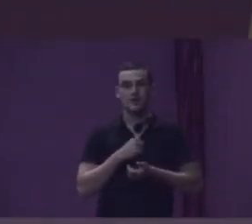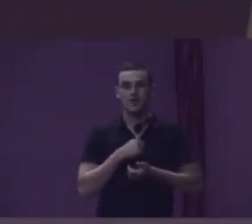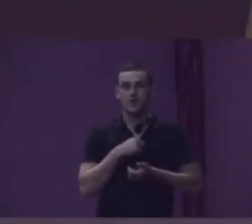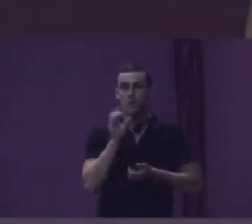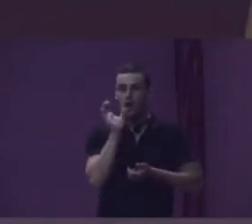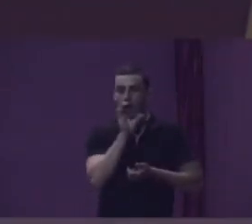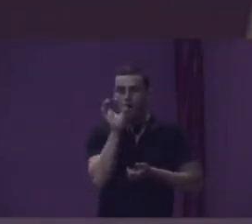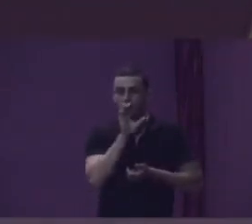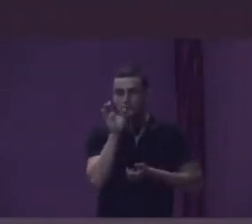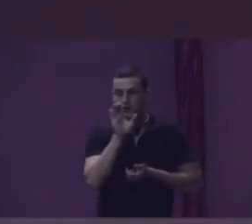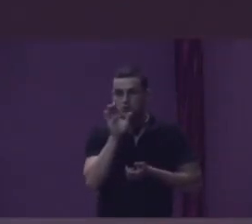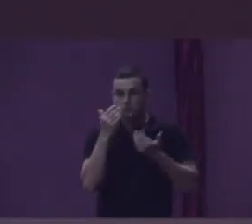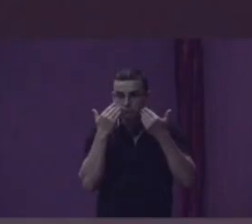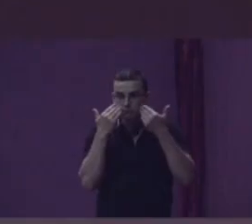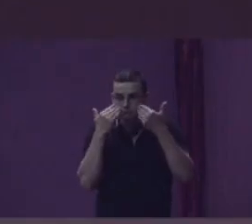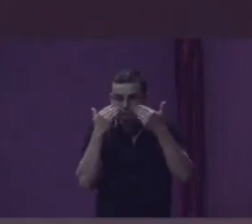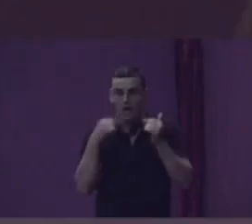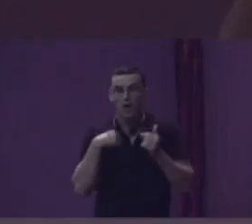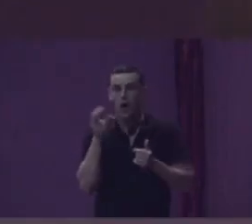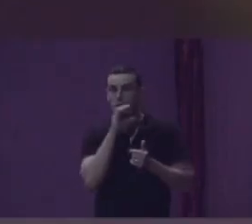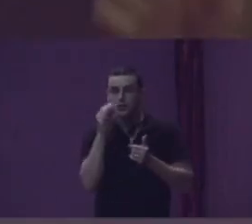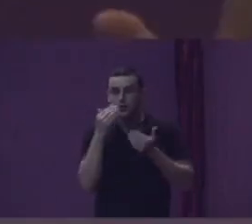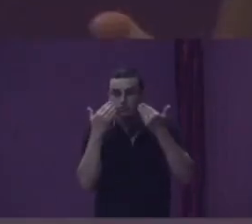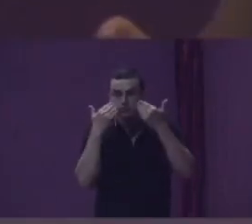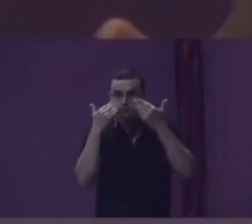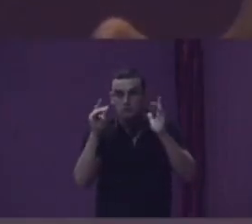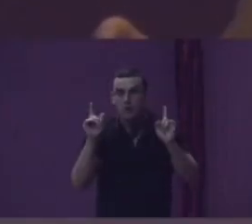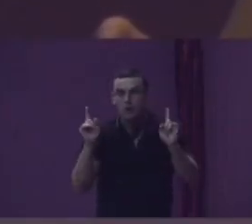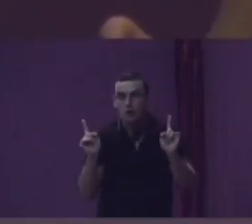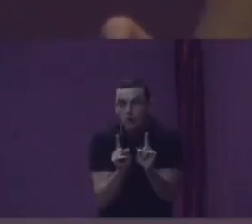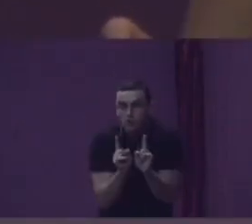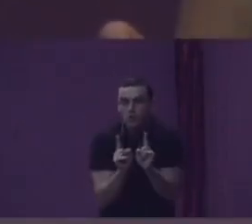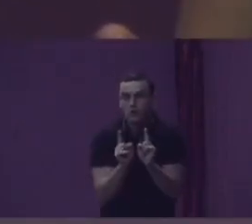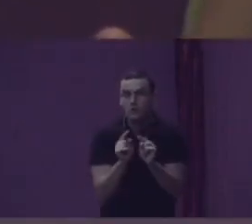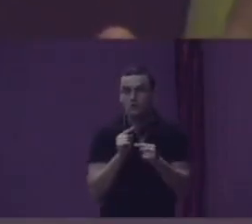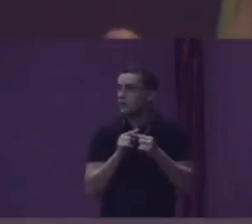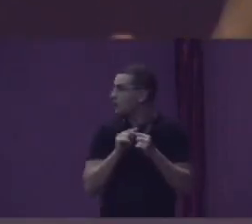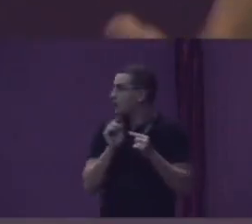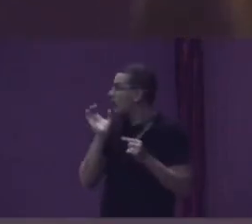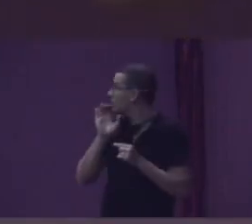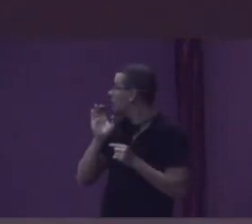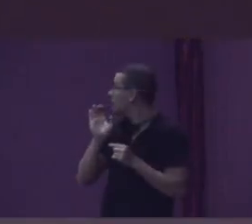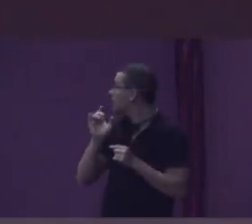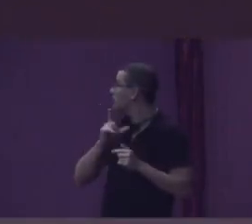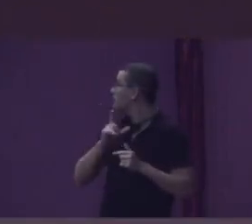para mostrar como que é o problema de risco